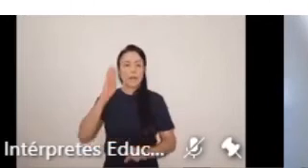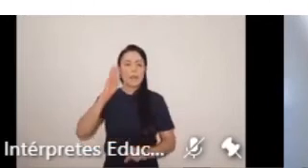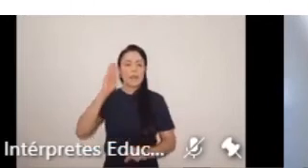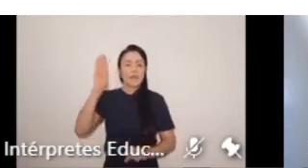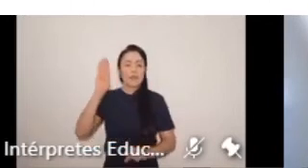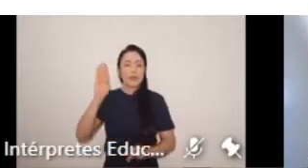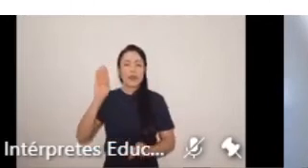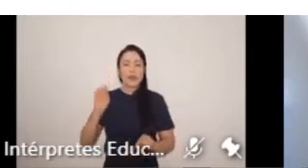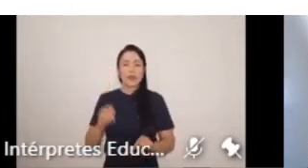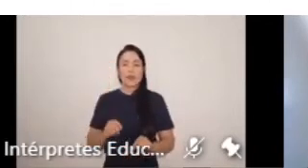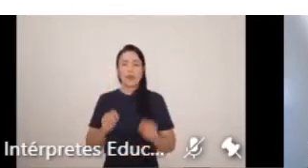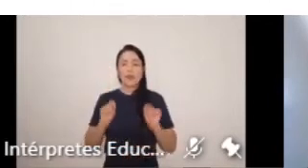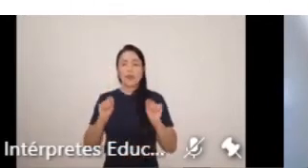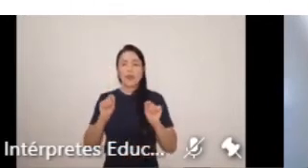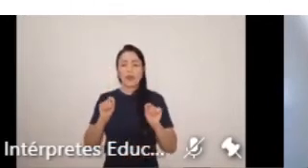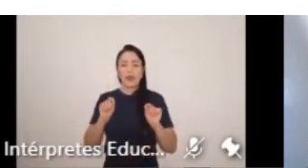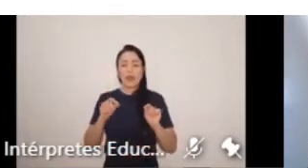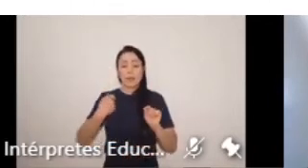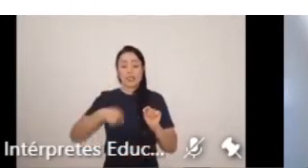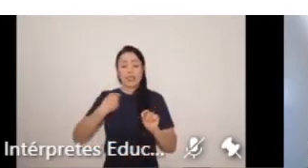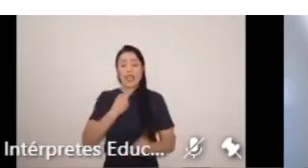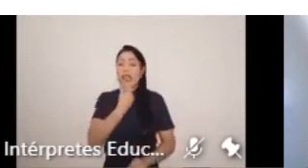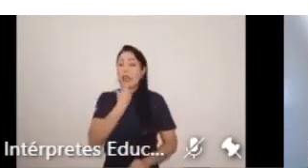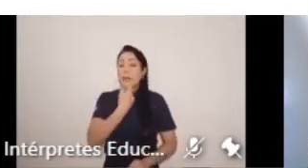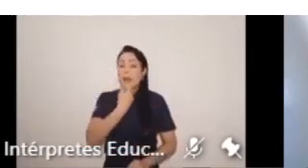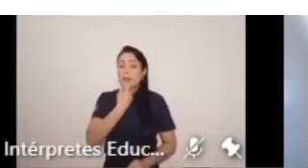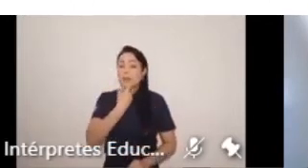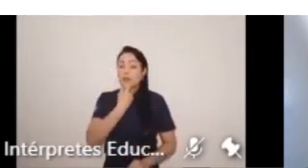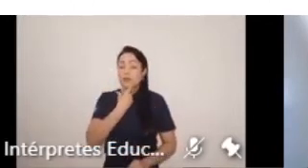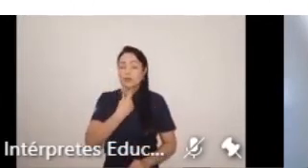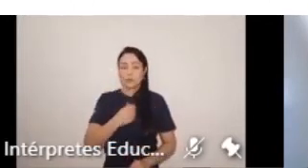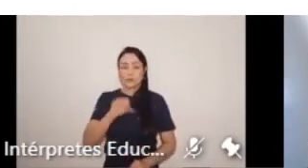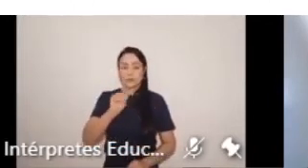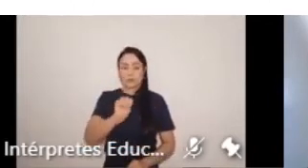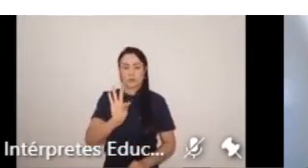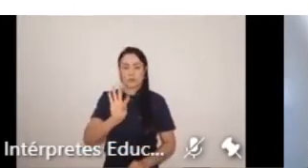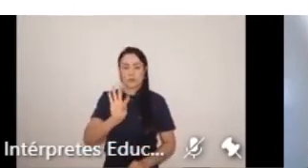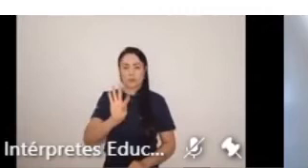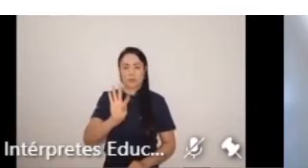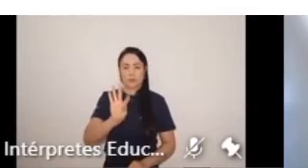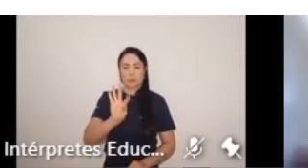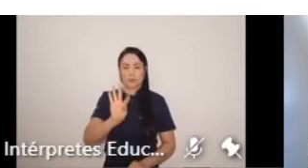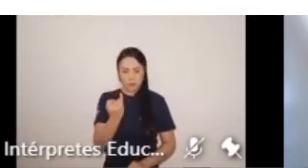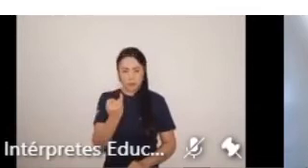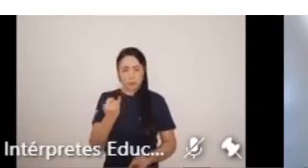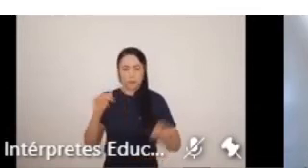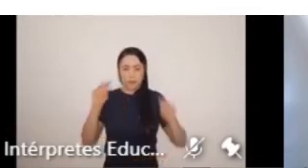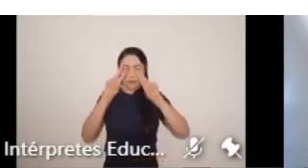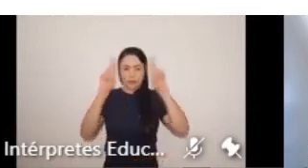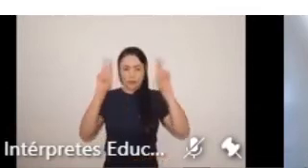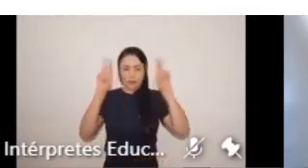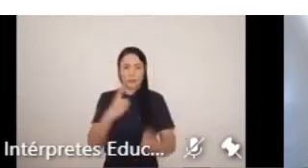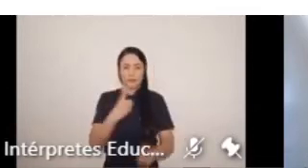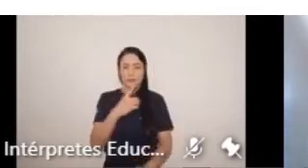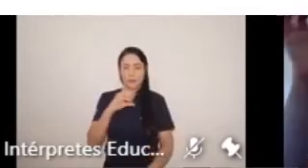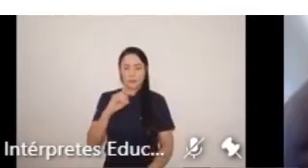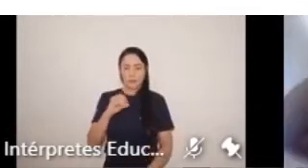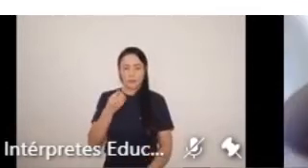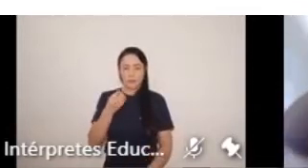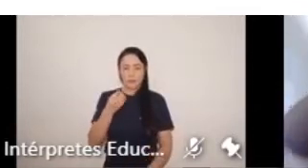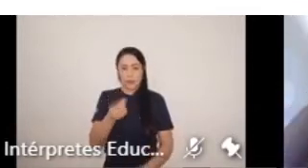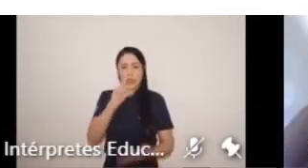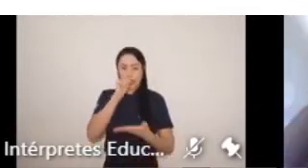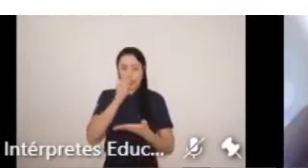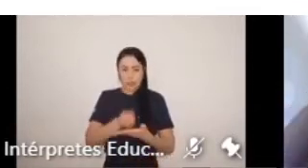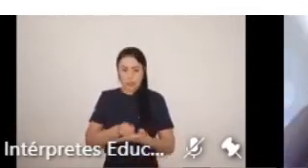que envolvem medicamentos? O STJ, no tema 106, decidiu sobre o rito de